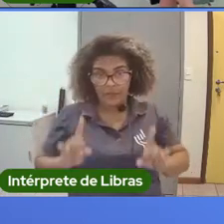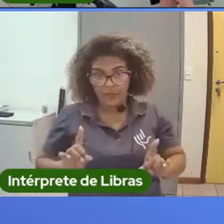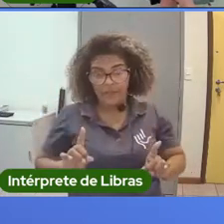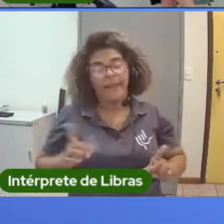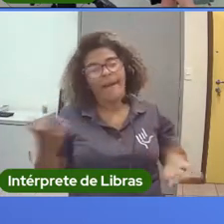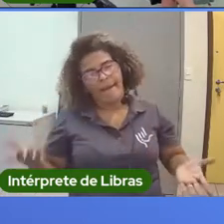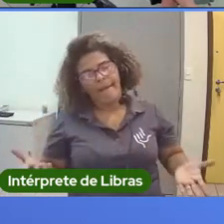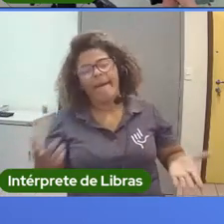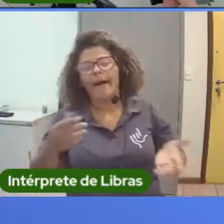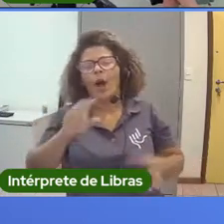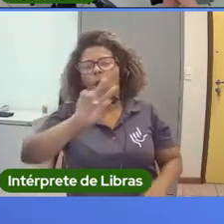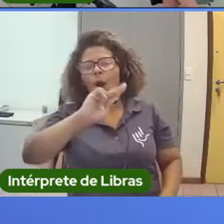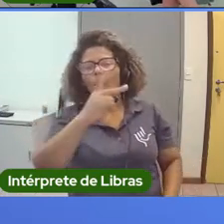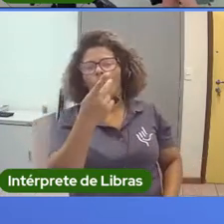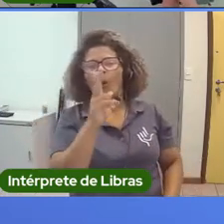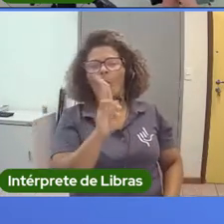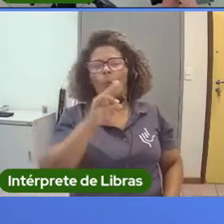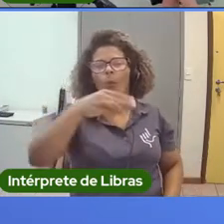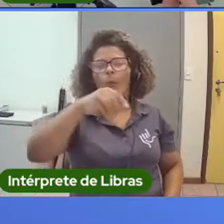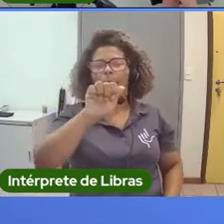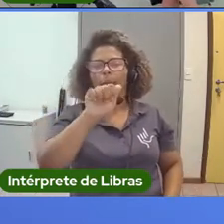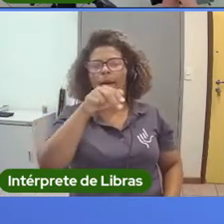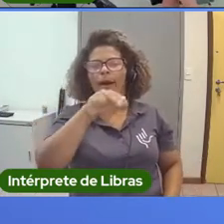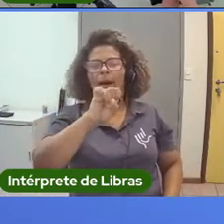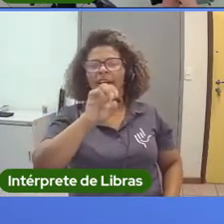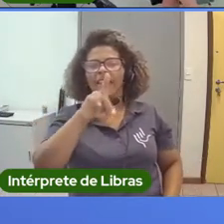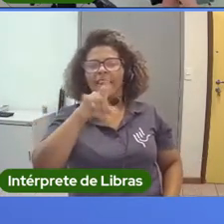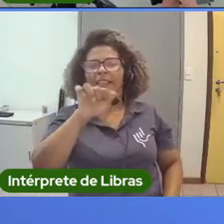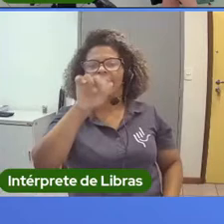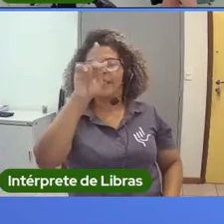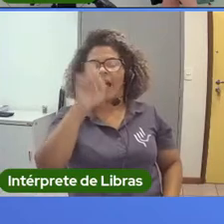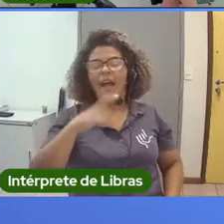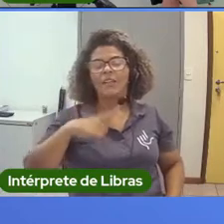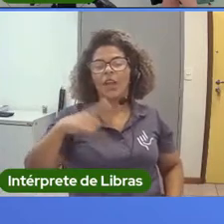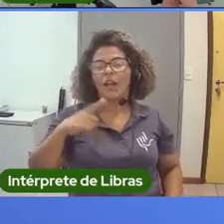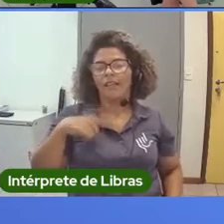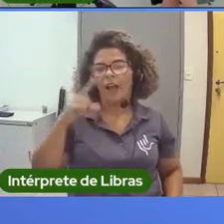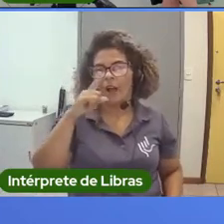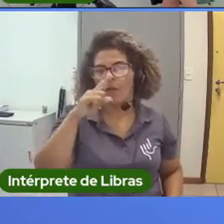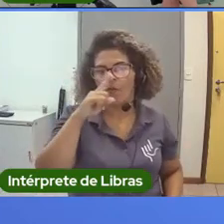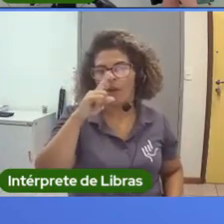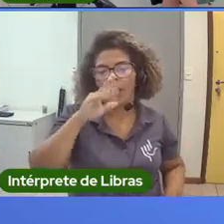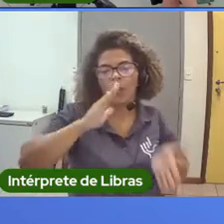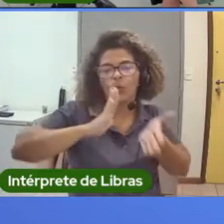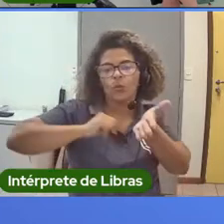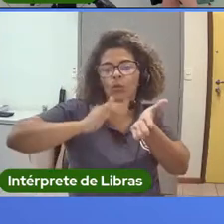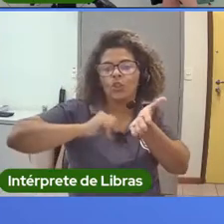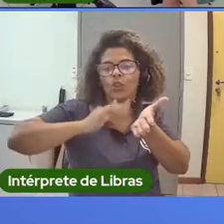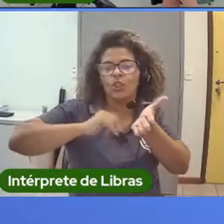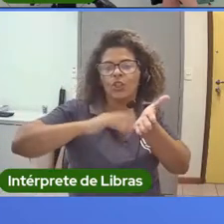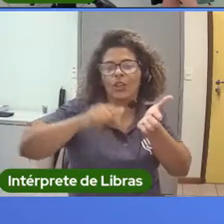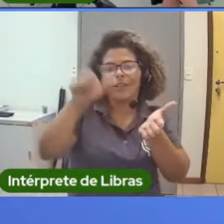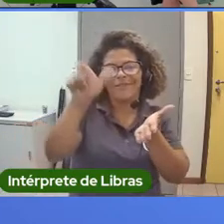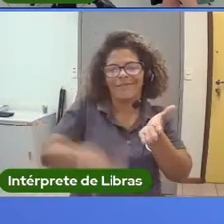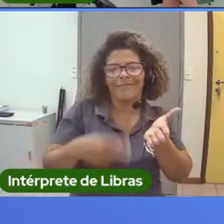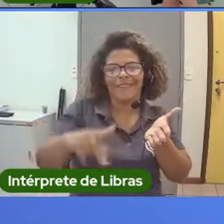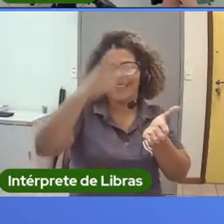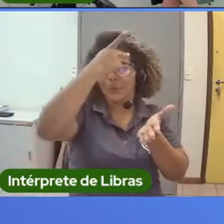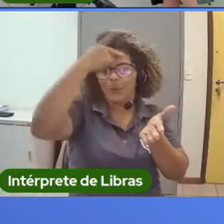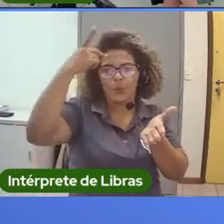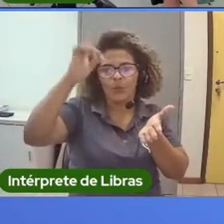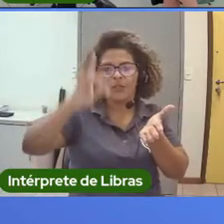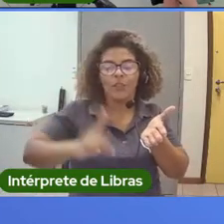de humanidade, dignidade das pessoas está comprometida, né? A própria noção de humanidade daquelas pessoas